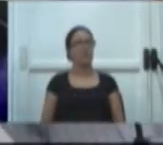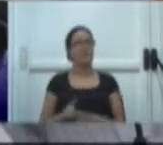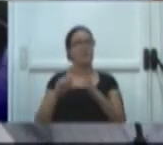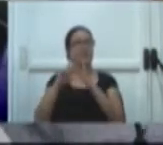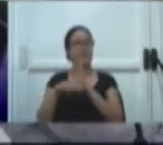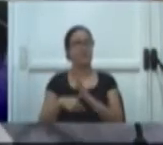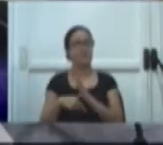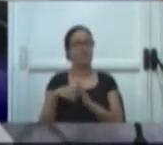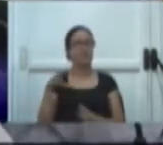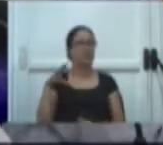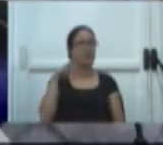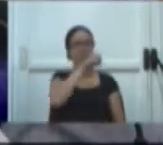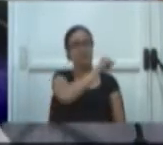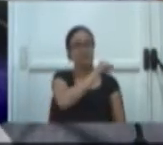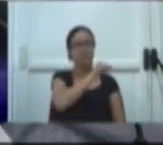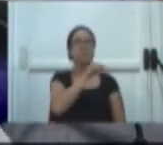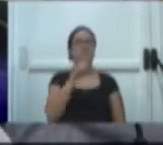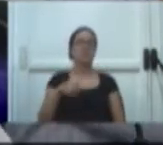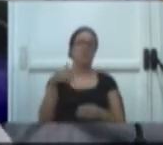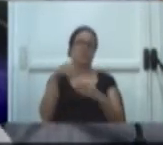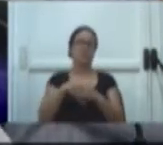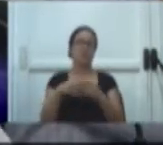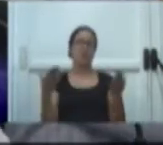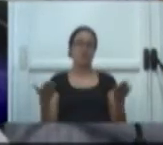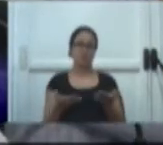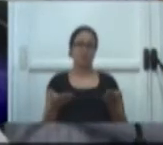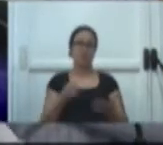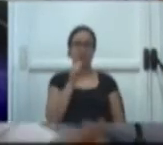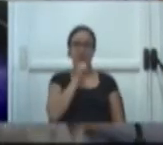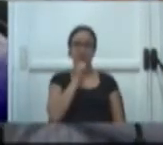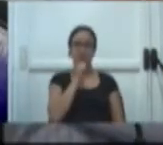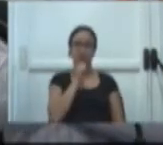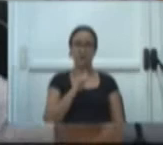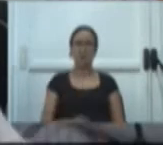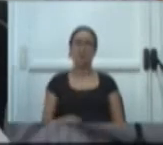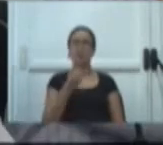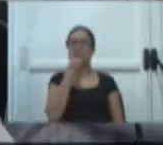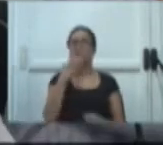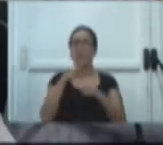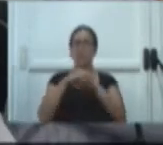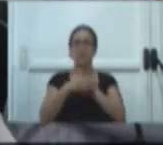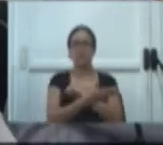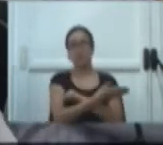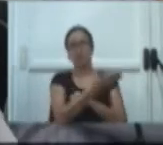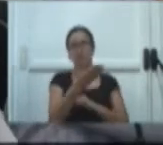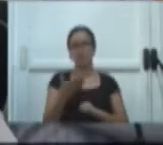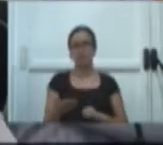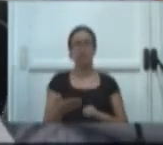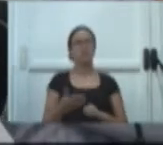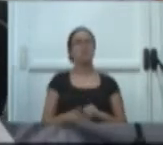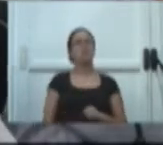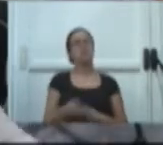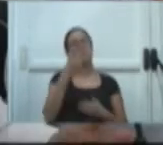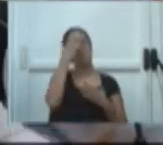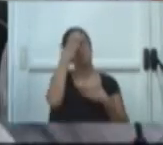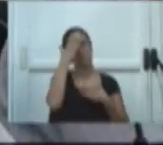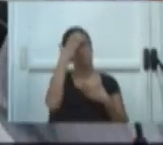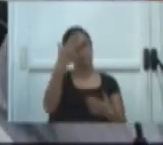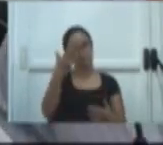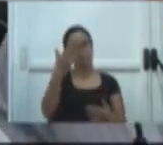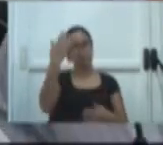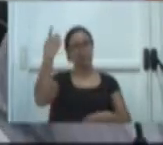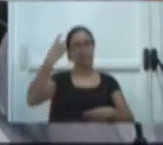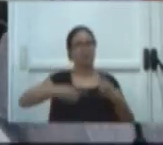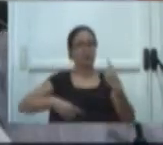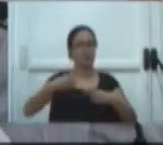colocaremos em urgência e votaremos ainda hoje. Muito boa noite a todos e obrigado pela compreensão, inclusive na discussão do